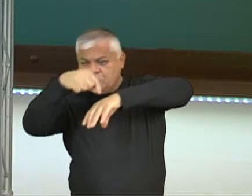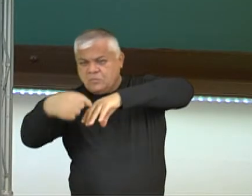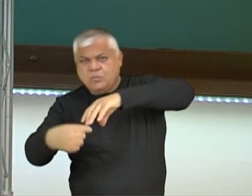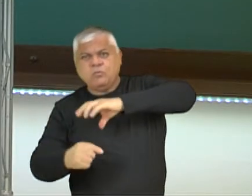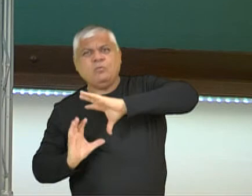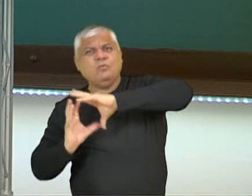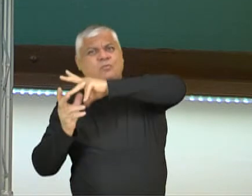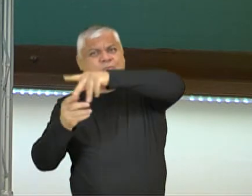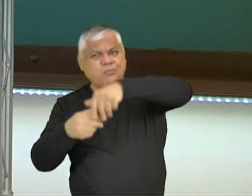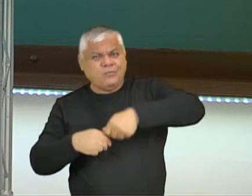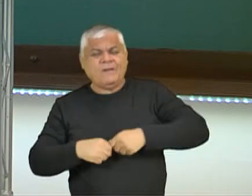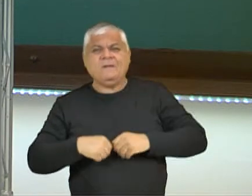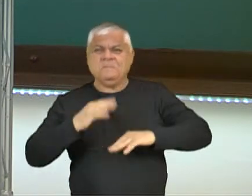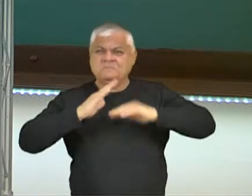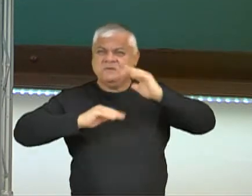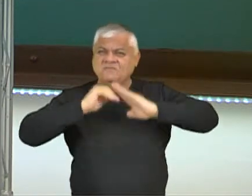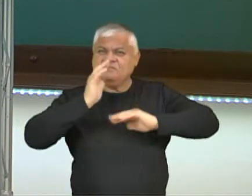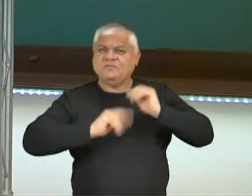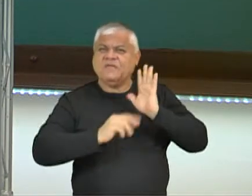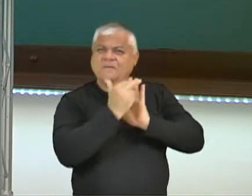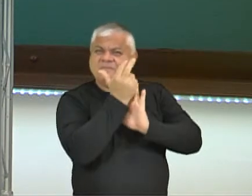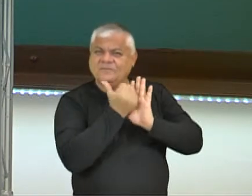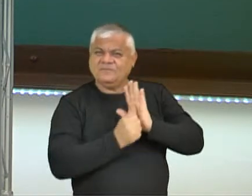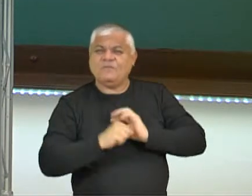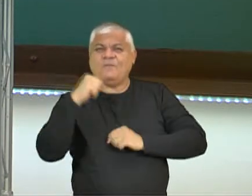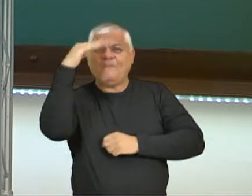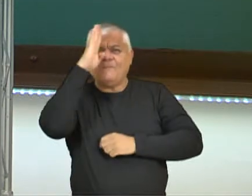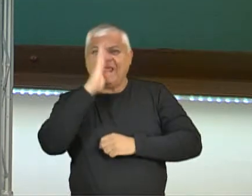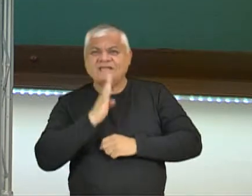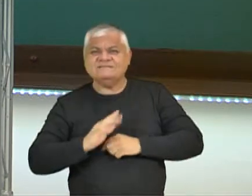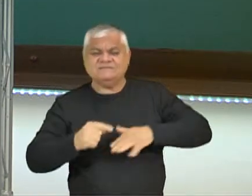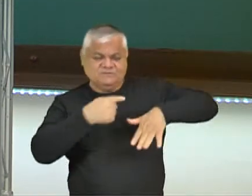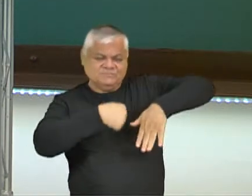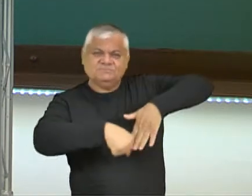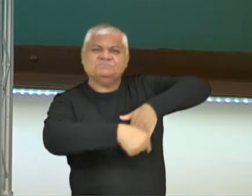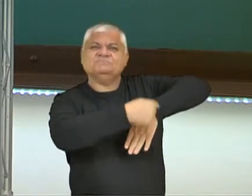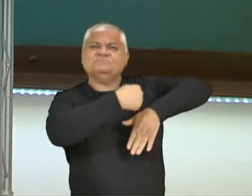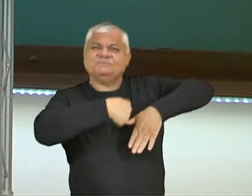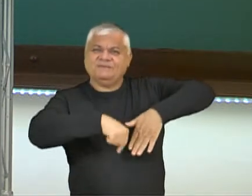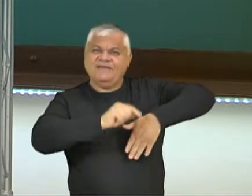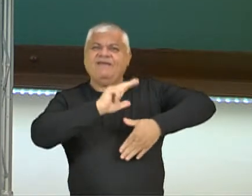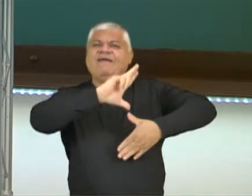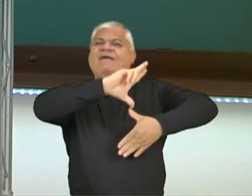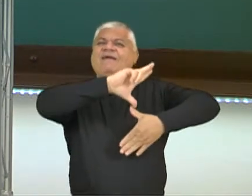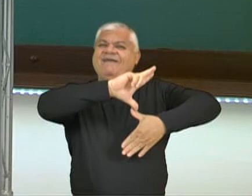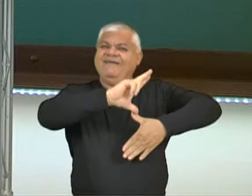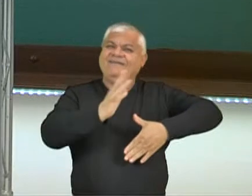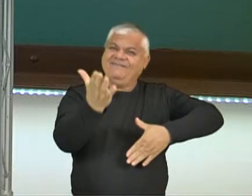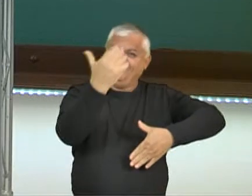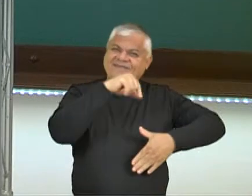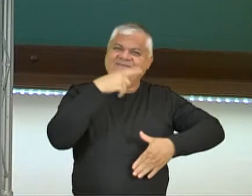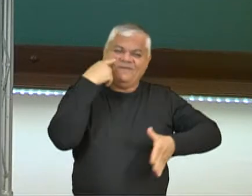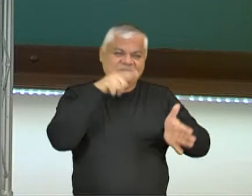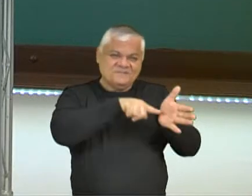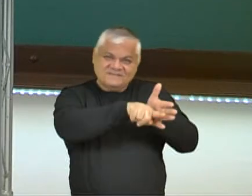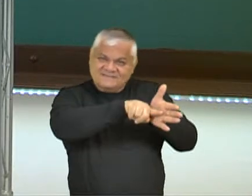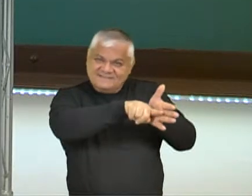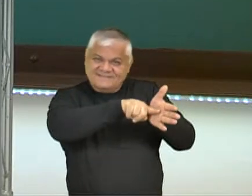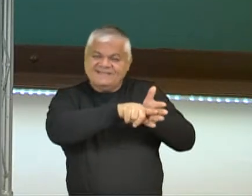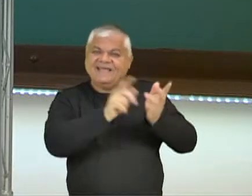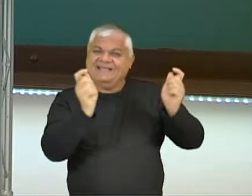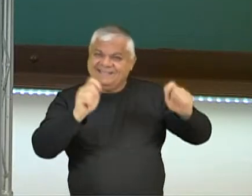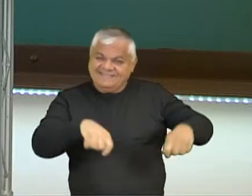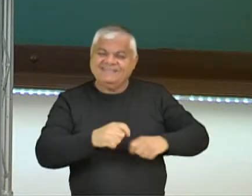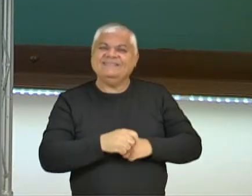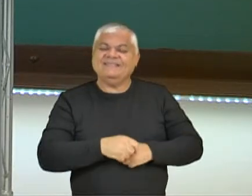que dizer de todos, ok? Incluindo o Brasil e a América Latina. Se você não conhece, bora lá dar um Google e pesquisar esse povo todo